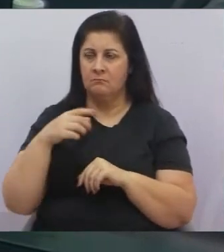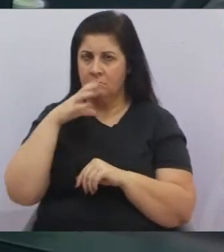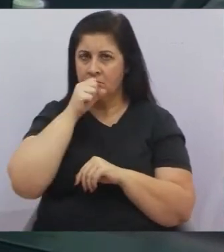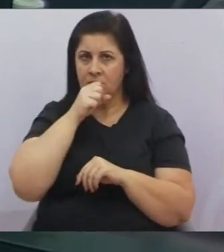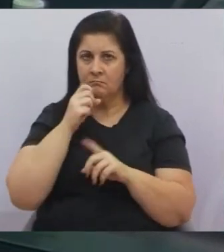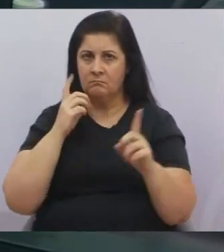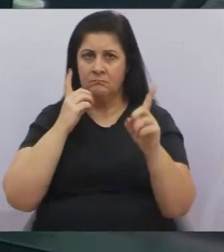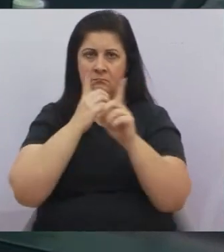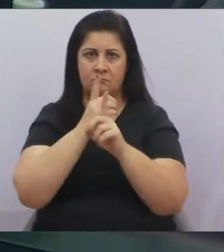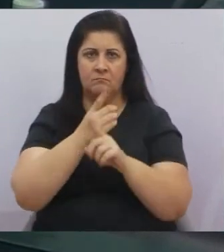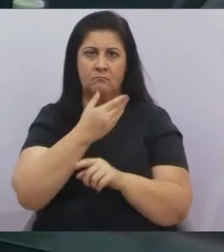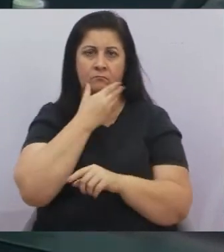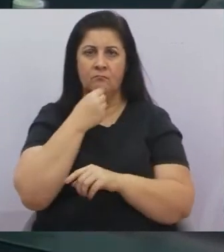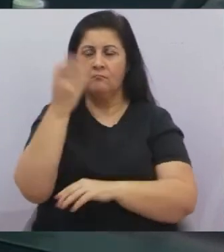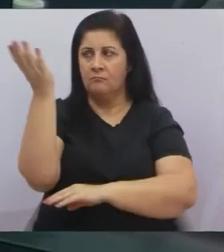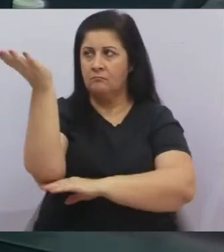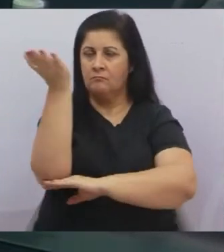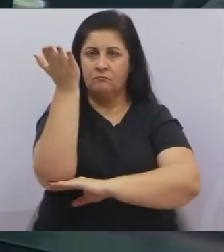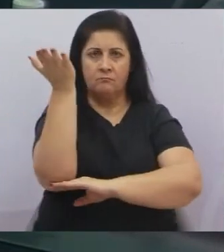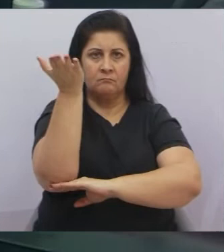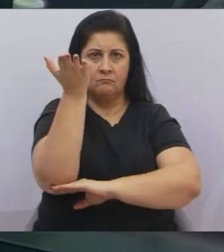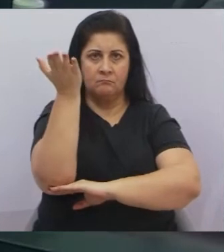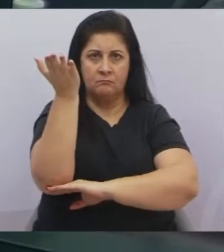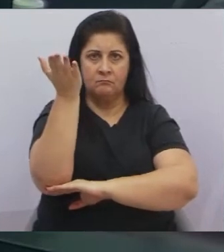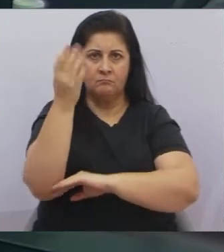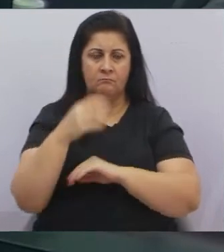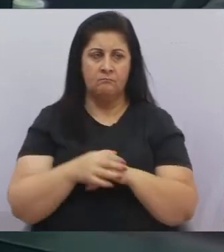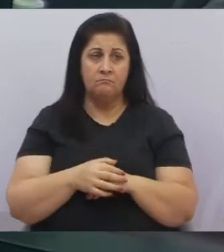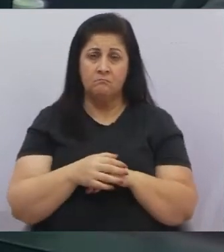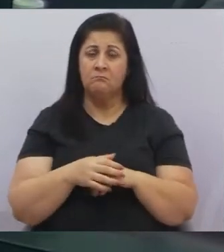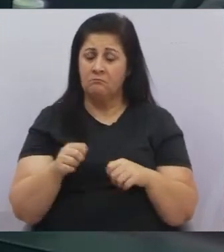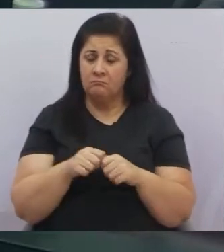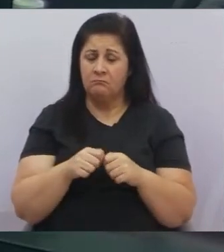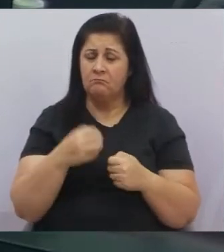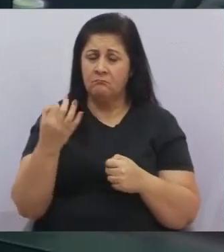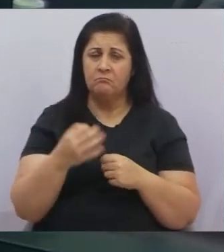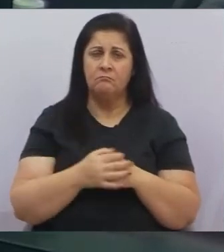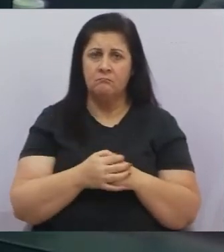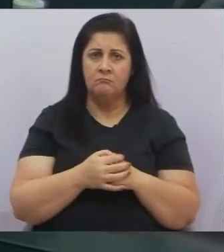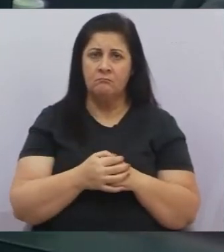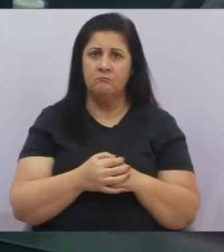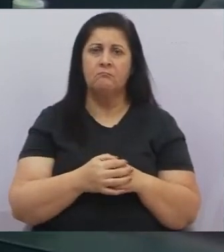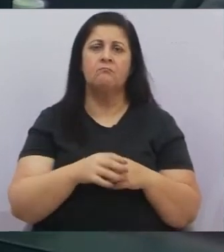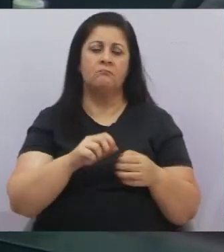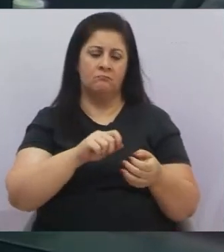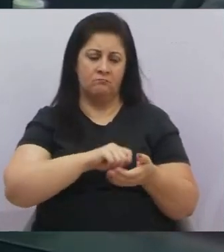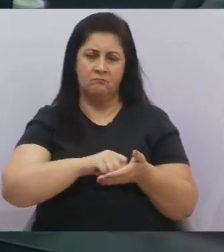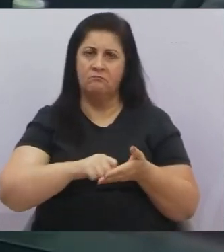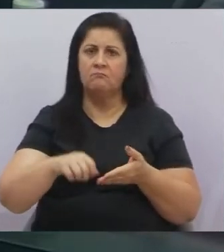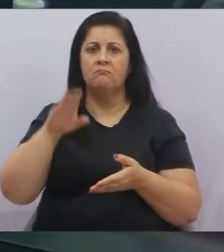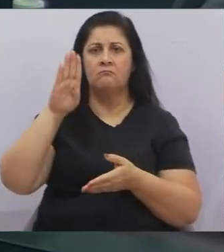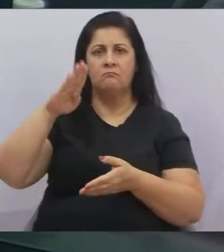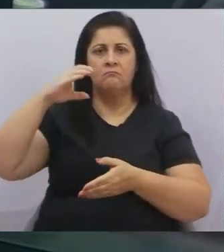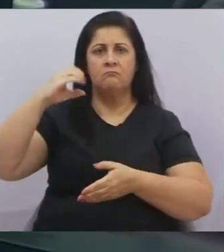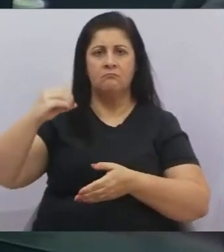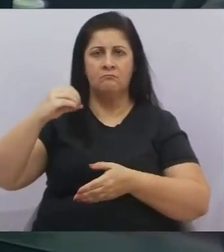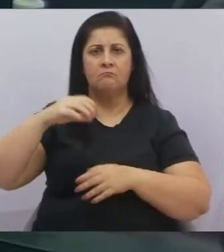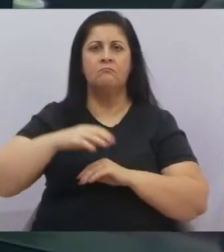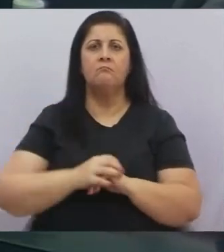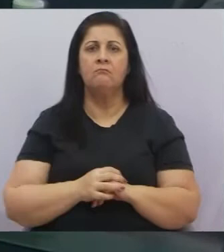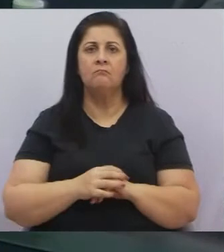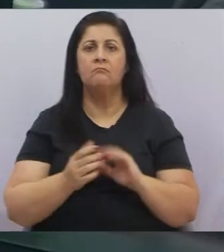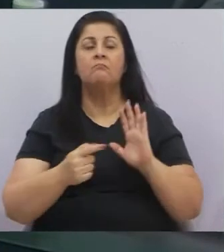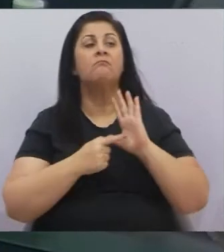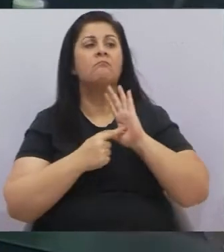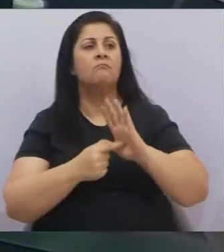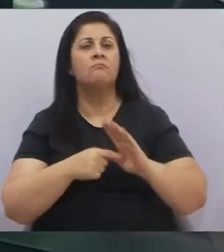semana, ele tá fazendo o que você está dizendo para fazer aí, ó. Registrou a ocorrência, representou essa